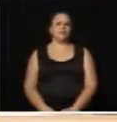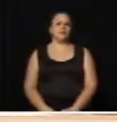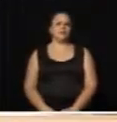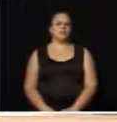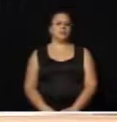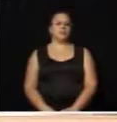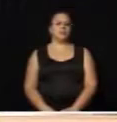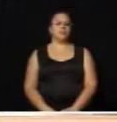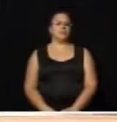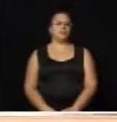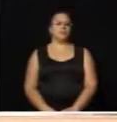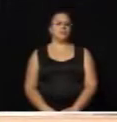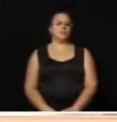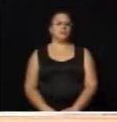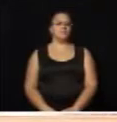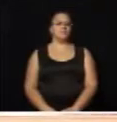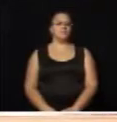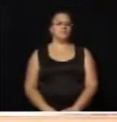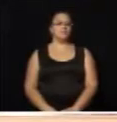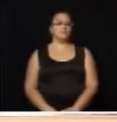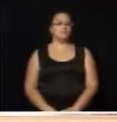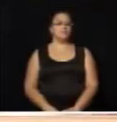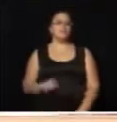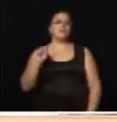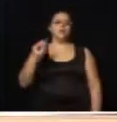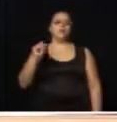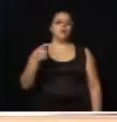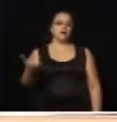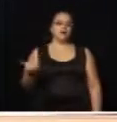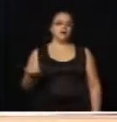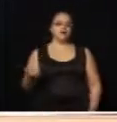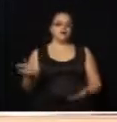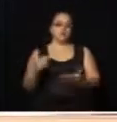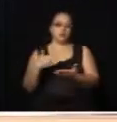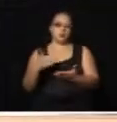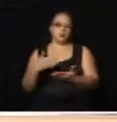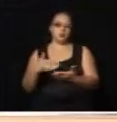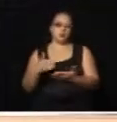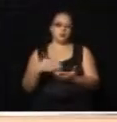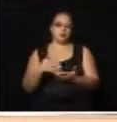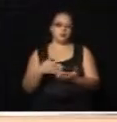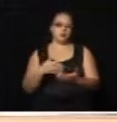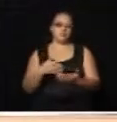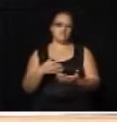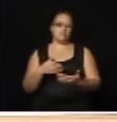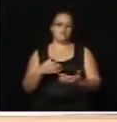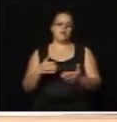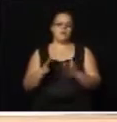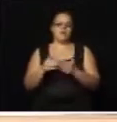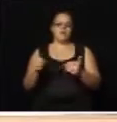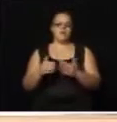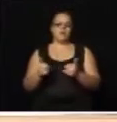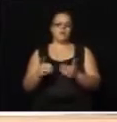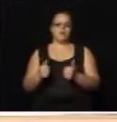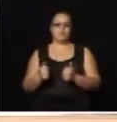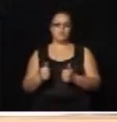livrinho está à disposição de quem quiser basta entrar em contato no e-mail que tá aqui na base da tela@hotmail.com